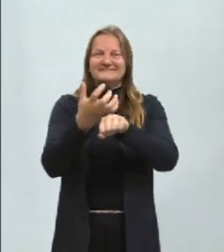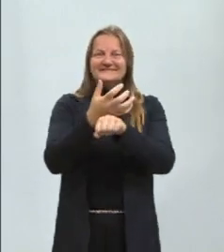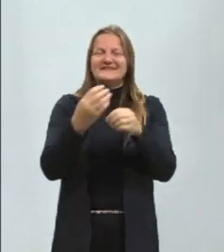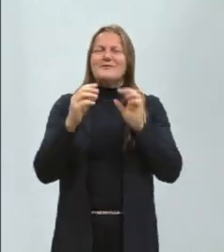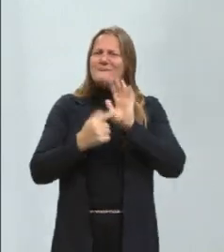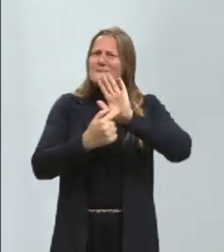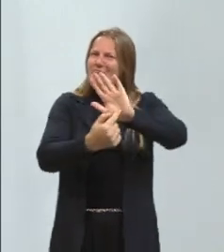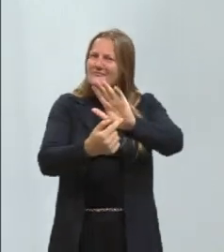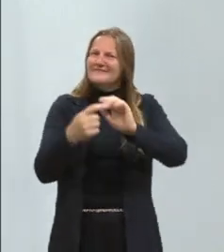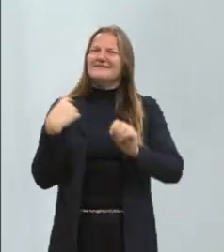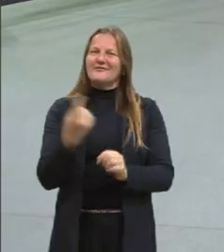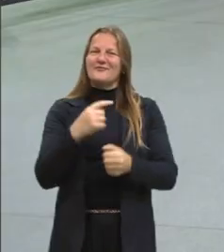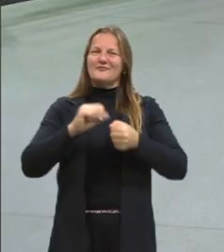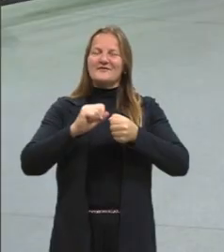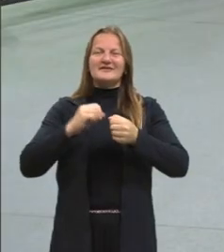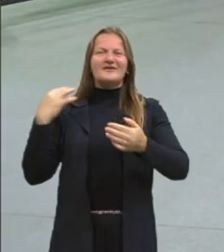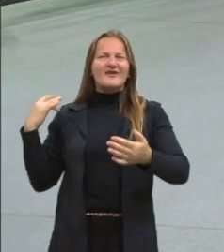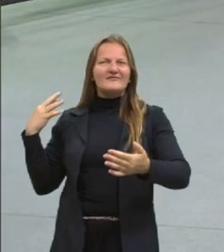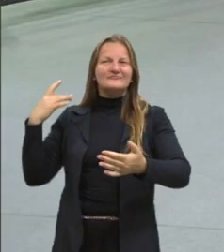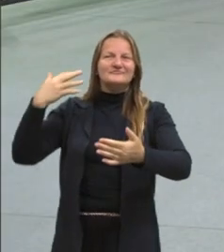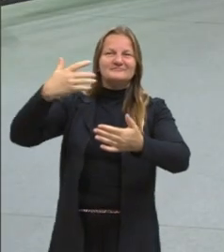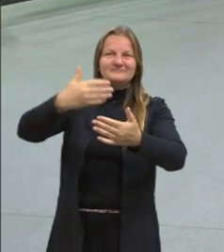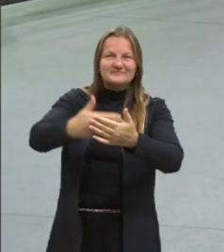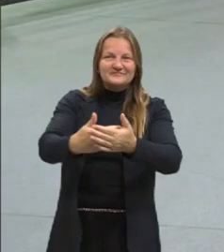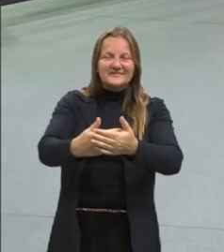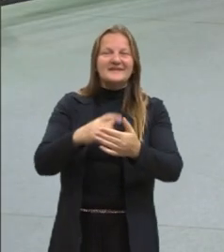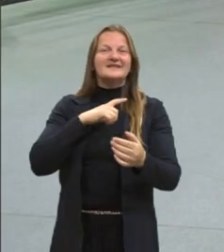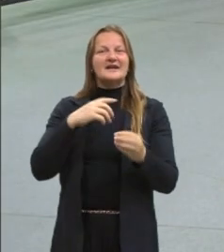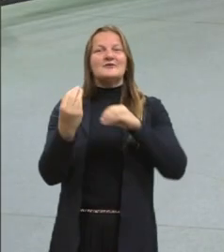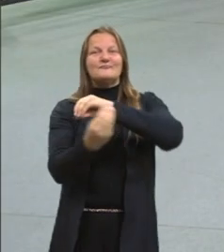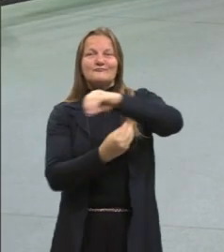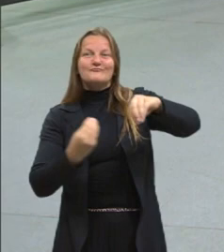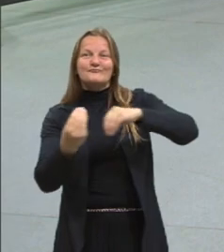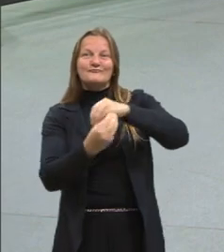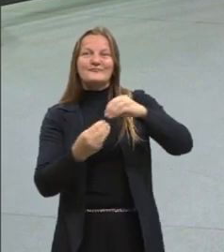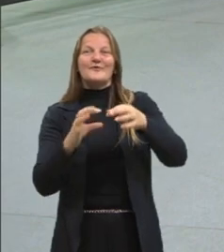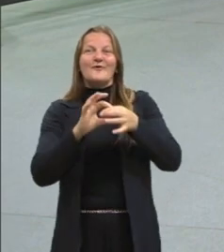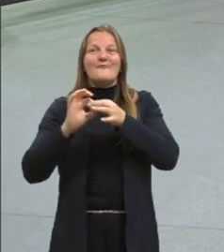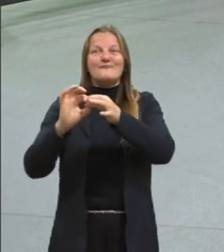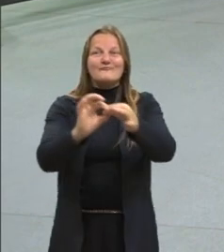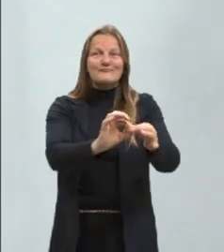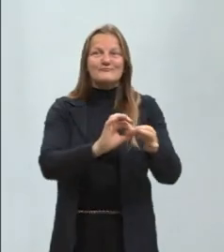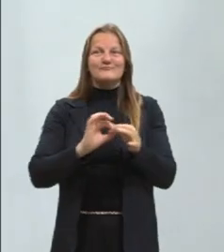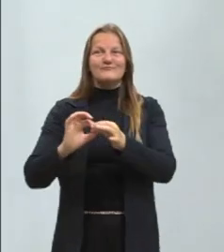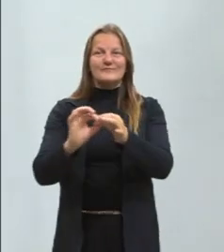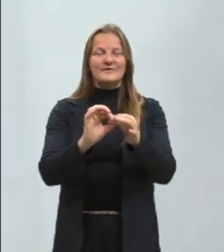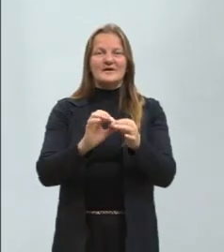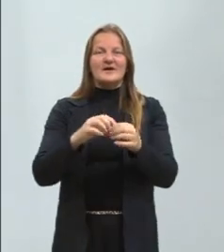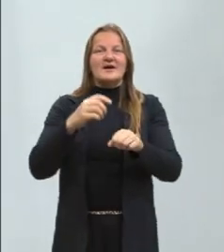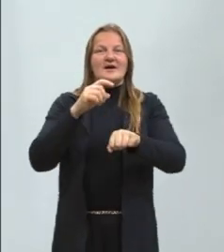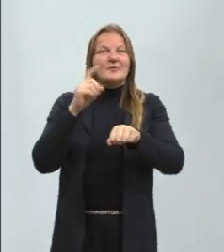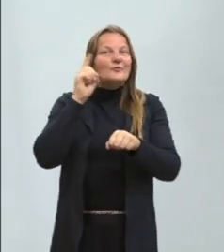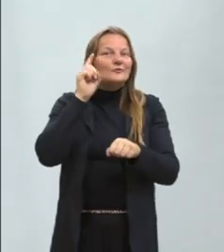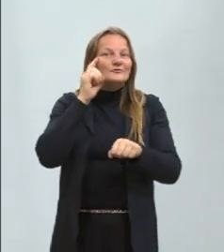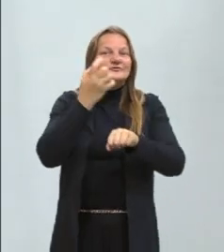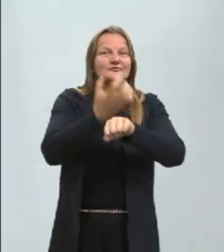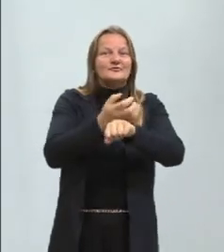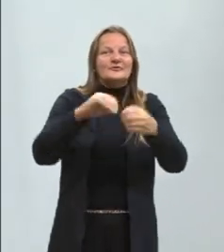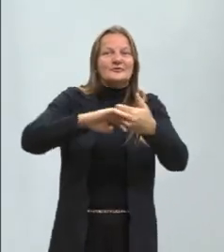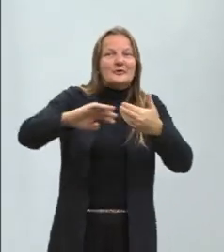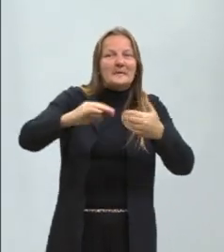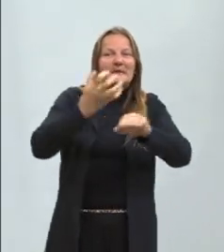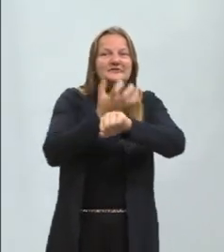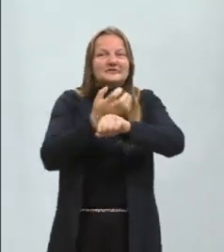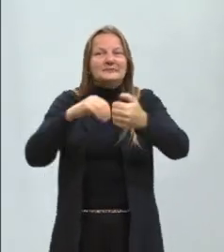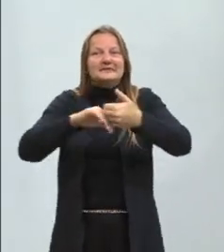que o que a gente fez durante todo o projeto tá interligado apesar da gente trabalhar de forma separada aqui na frente a